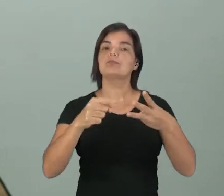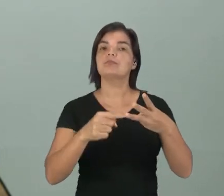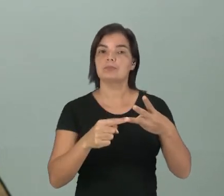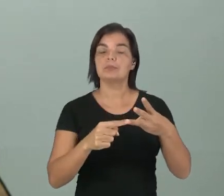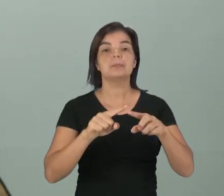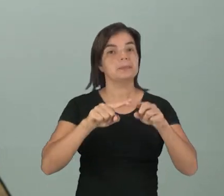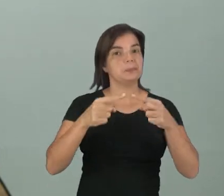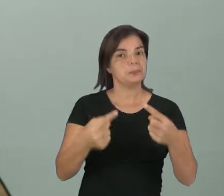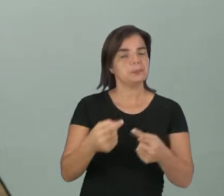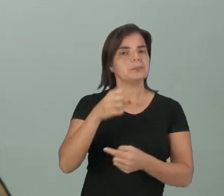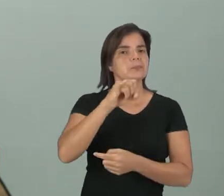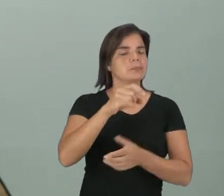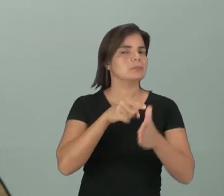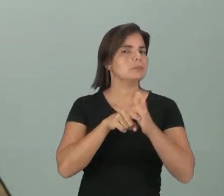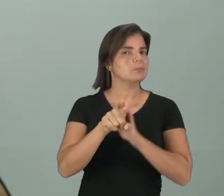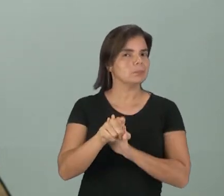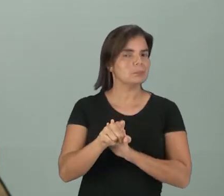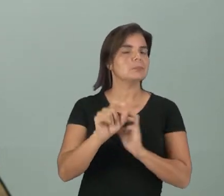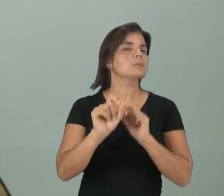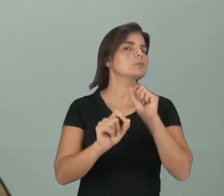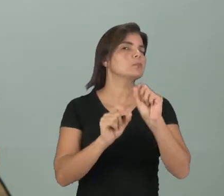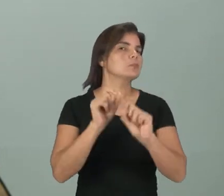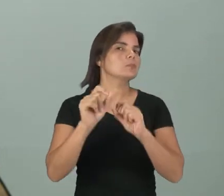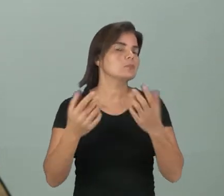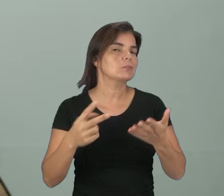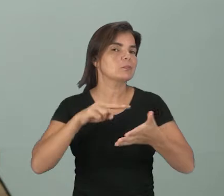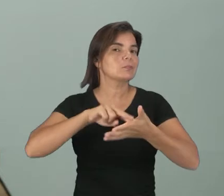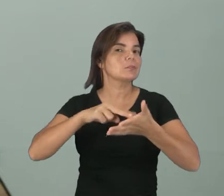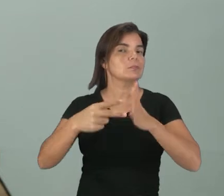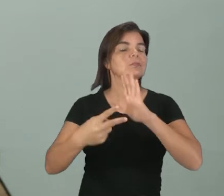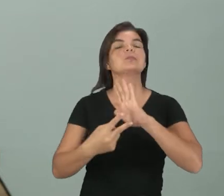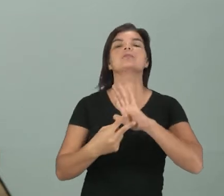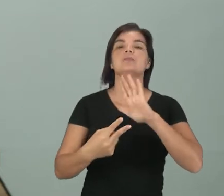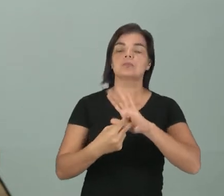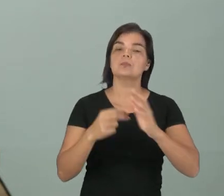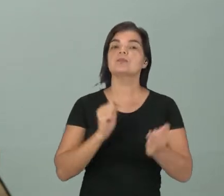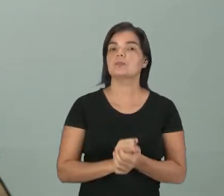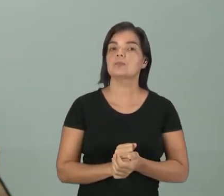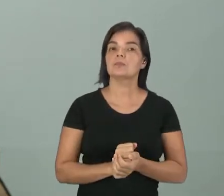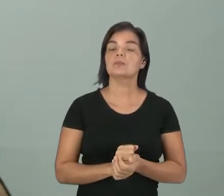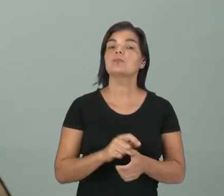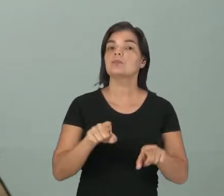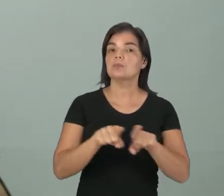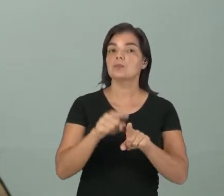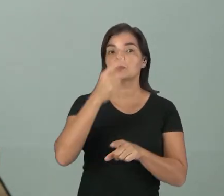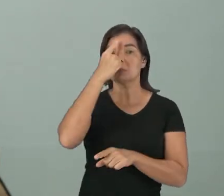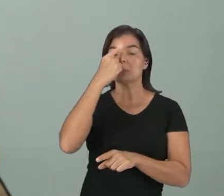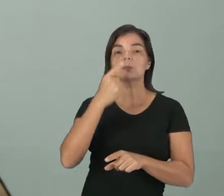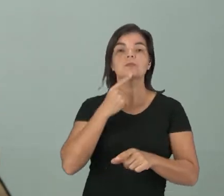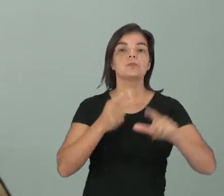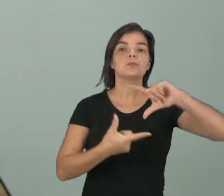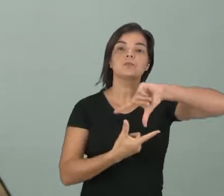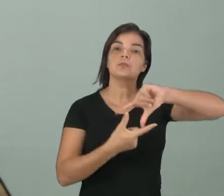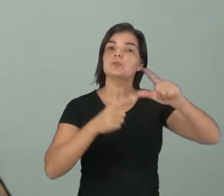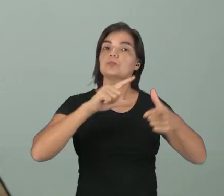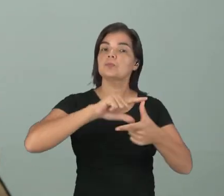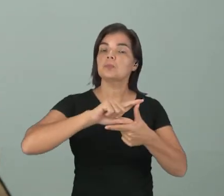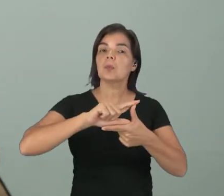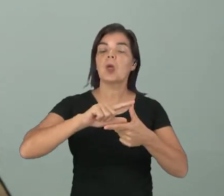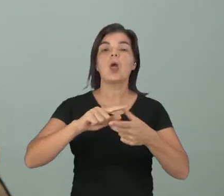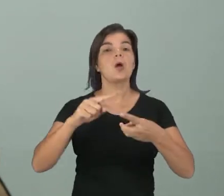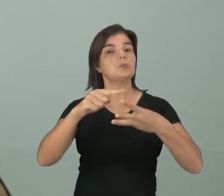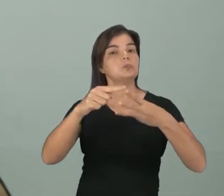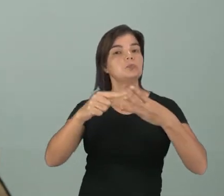tridimensionais. Mas se eu lhe perguntar, o que significa dizer, certo, que uma figura geométrica é